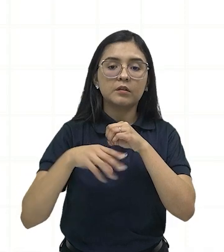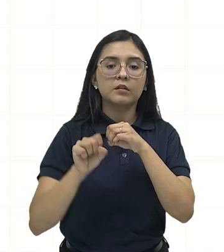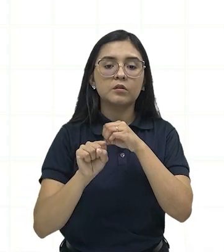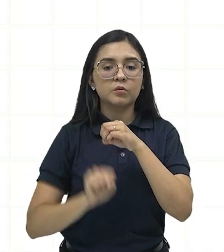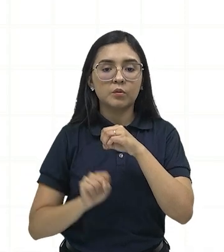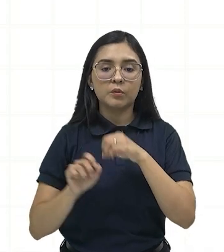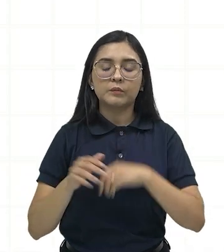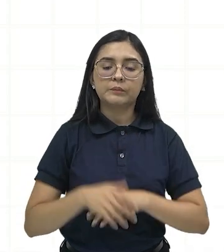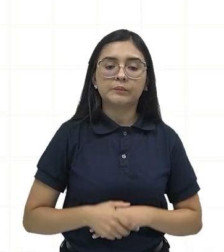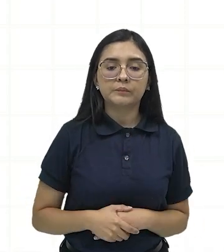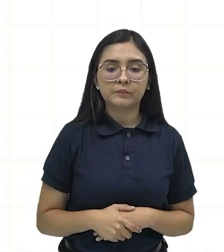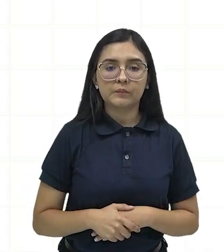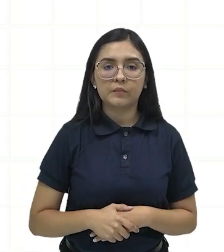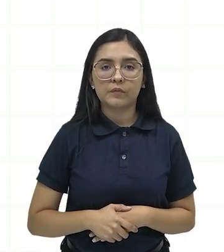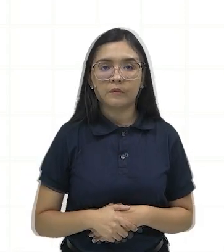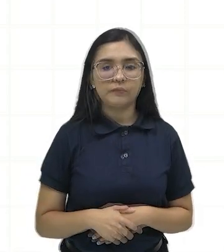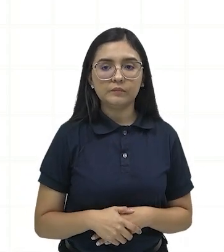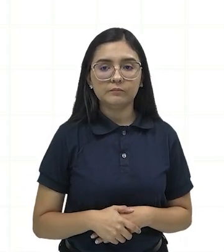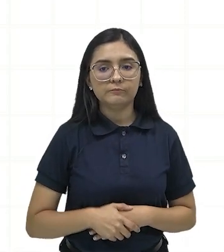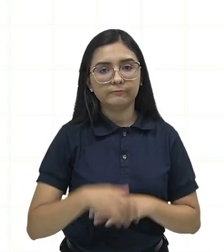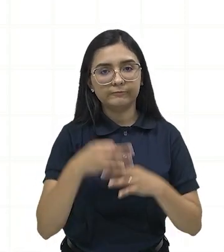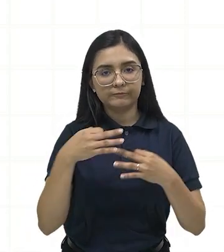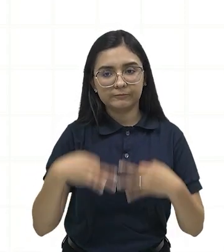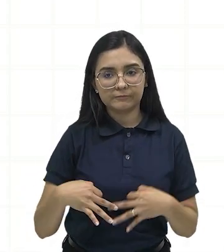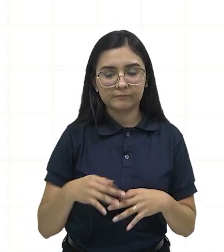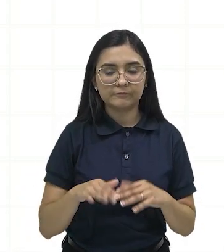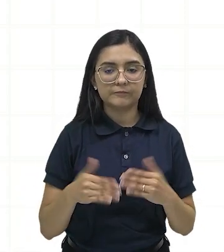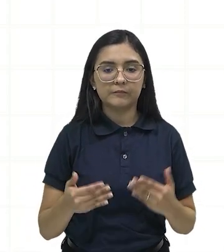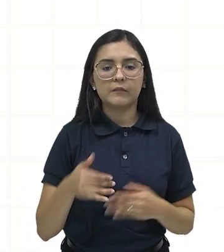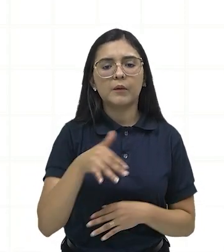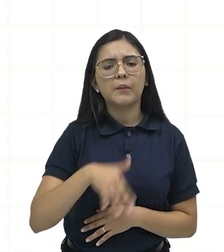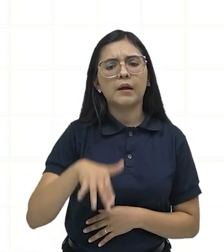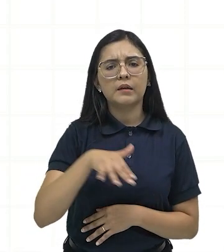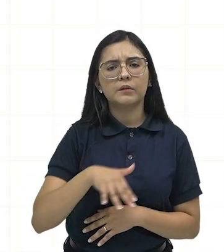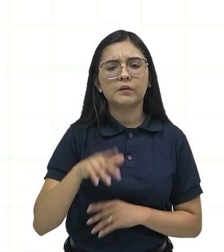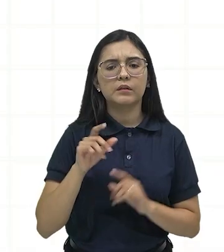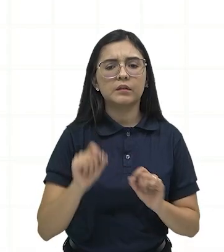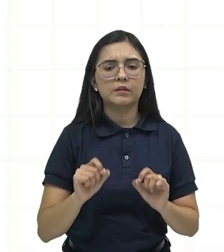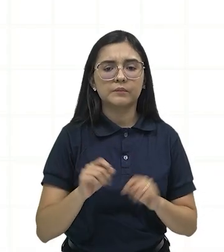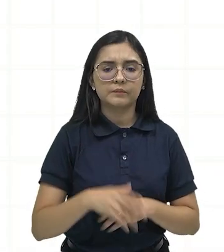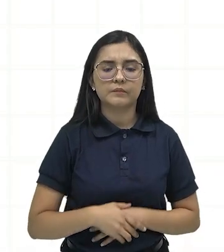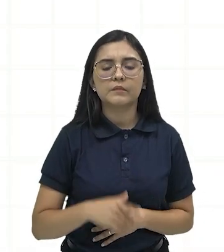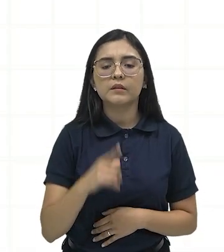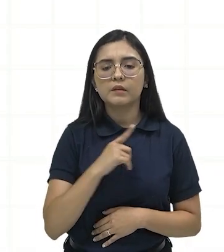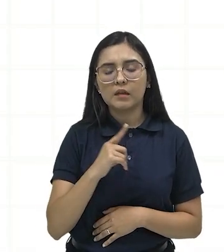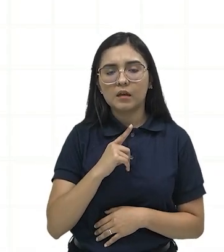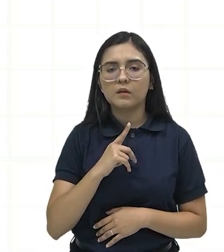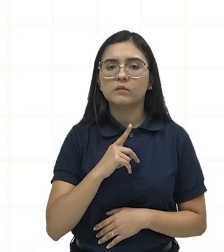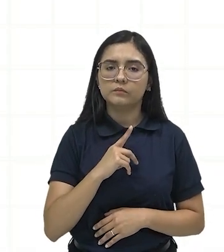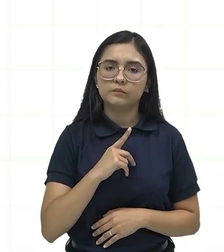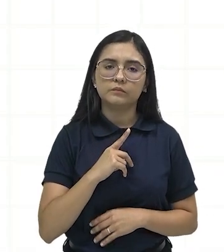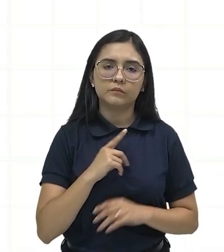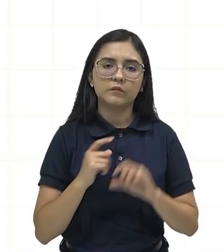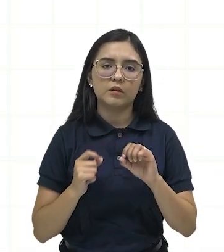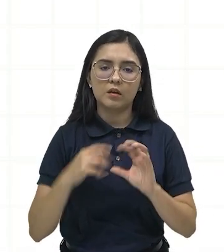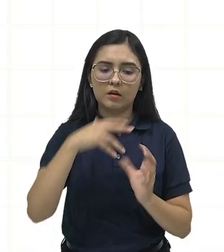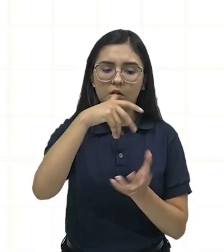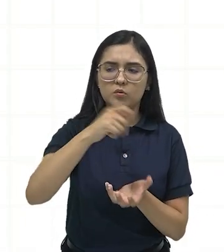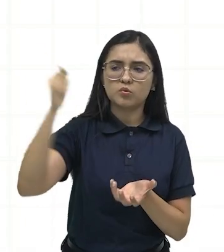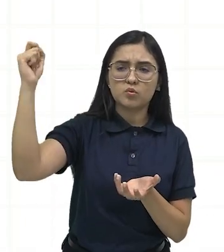é o trópico que fica no hemisfério sul, certo? Vai receber uma maior quantidade de raios